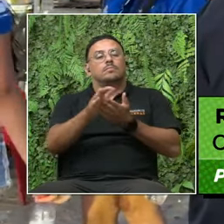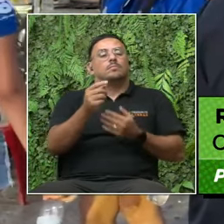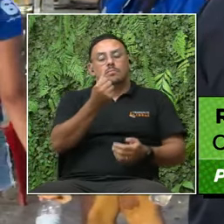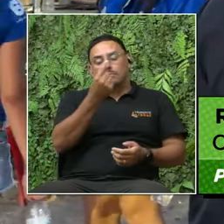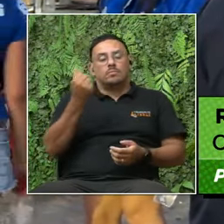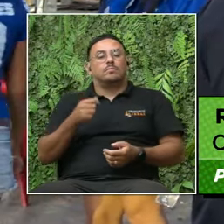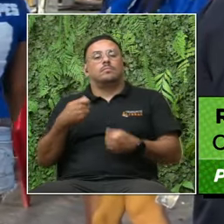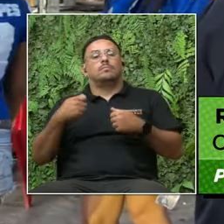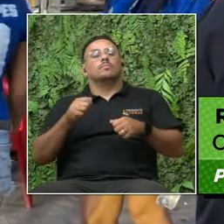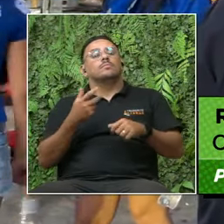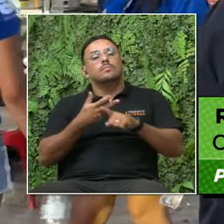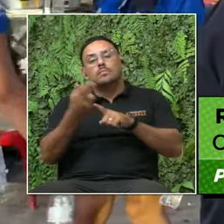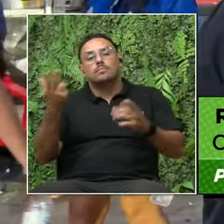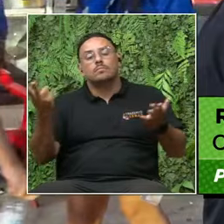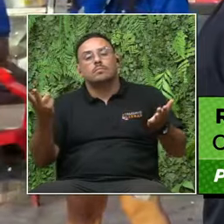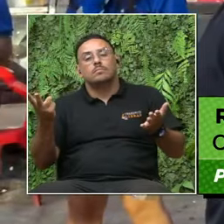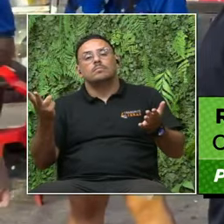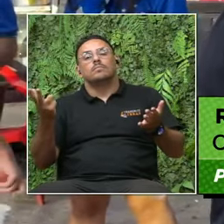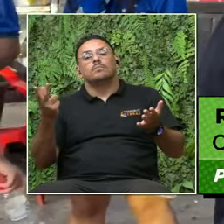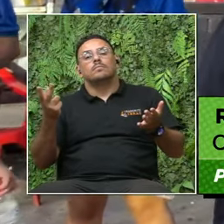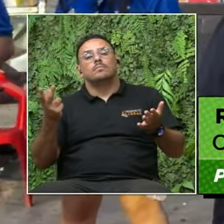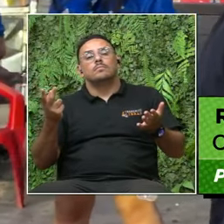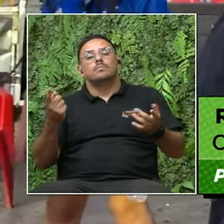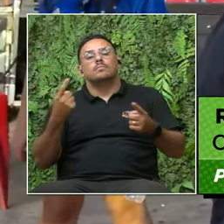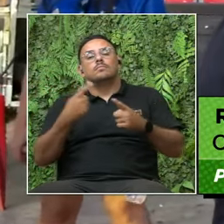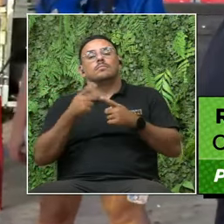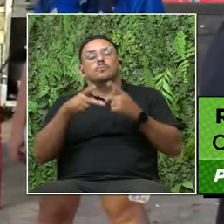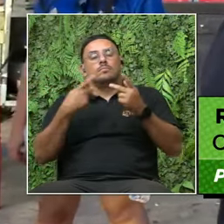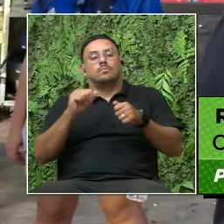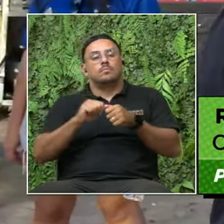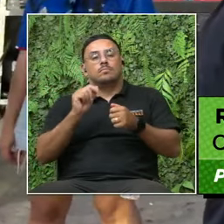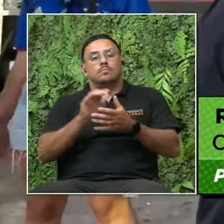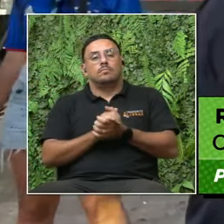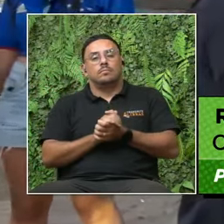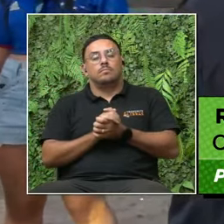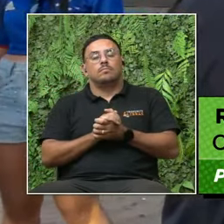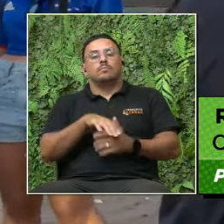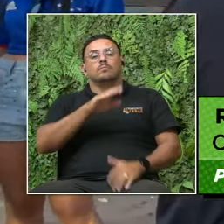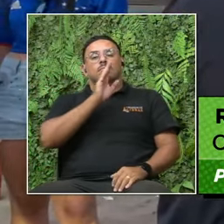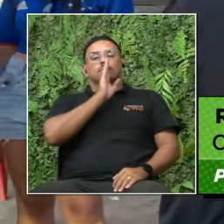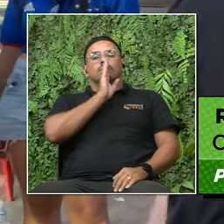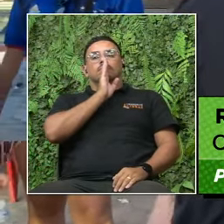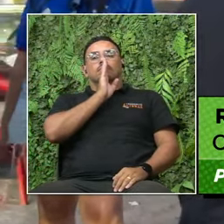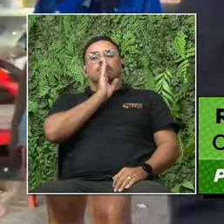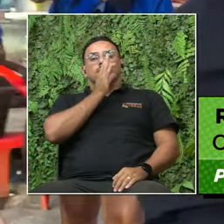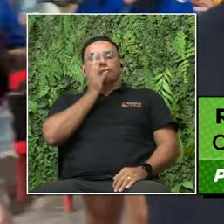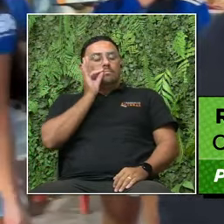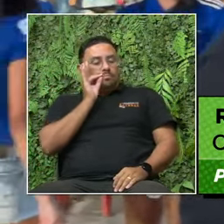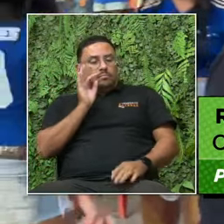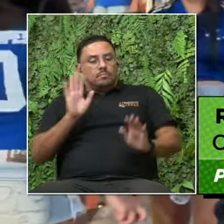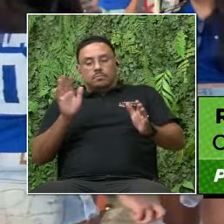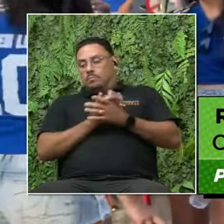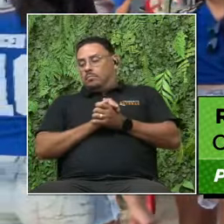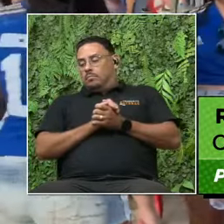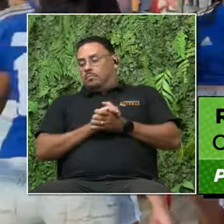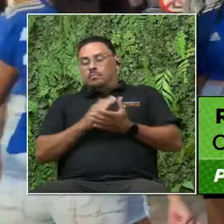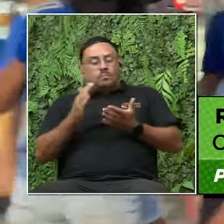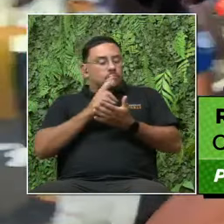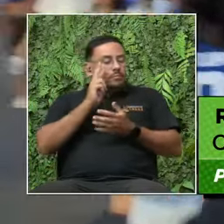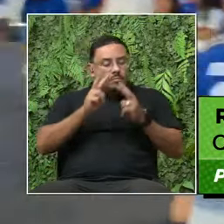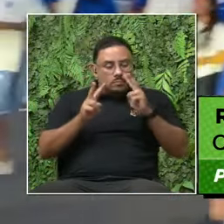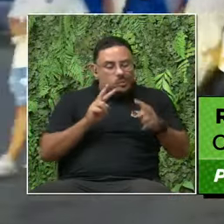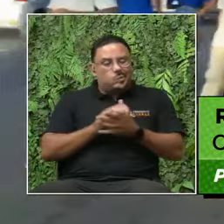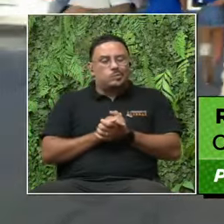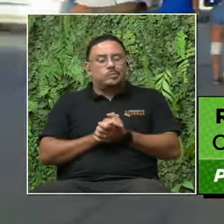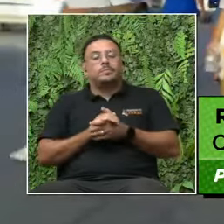tem tem que ganhar u que que que nós tem que fazer calar pronto acabou aí pessoal Então